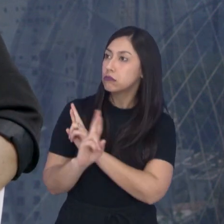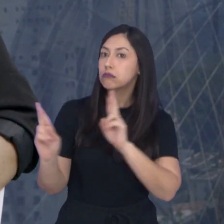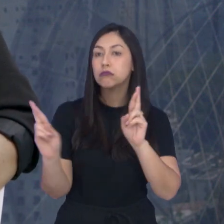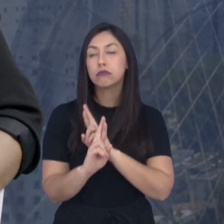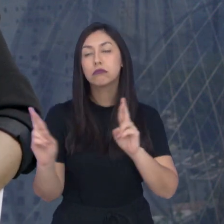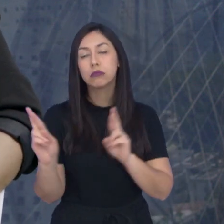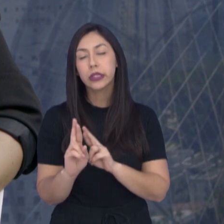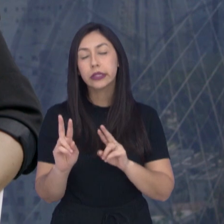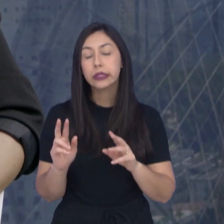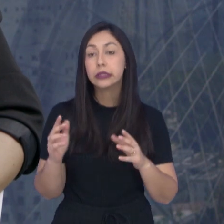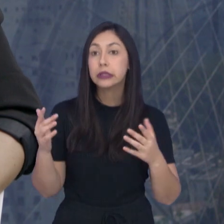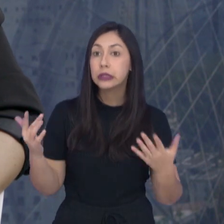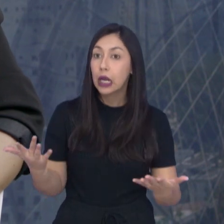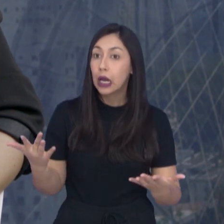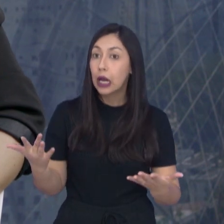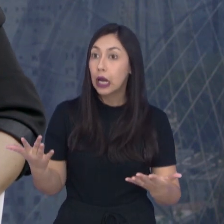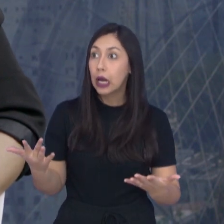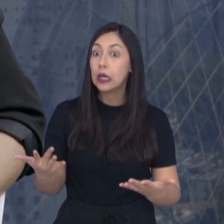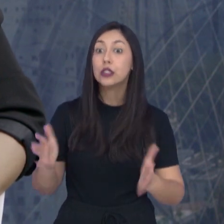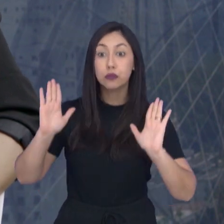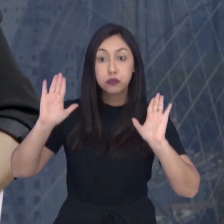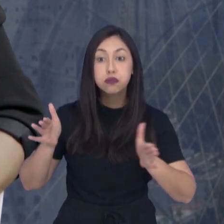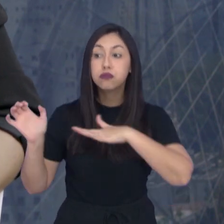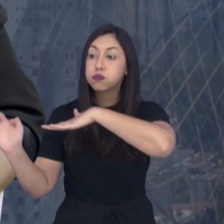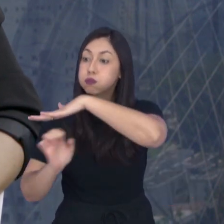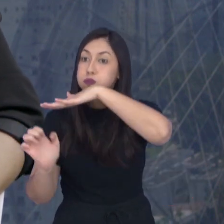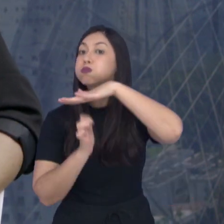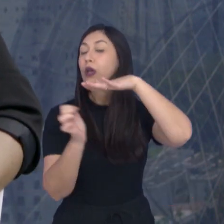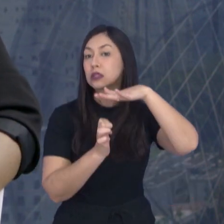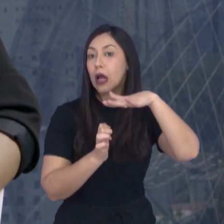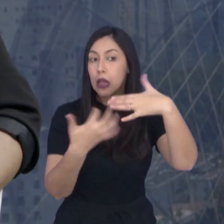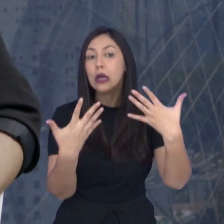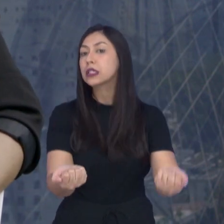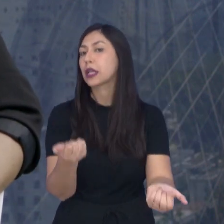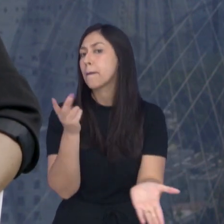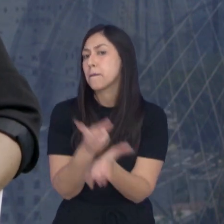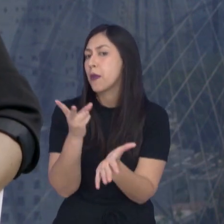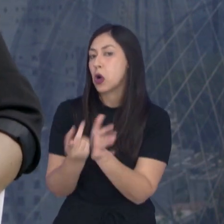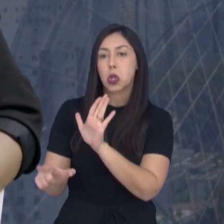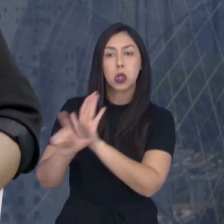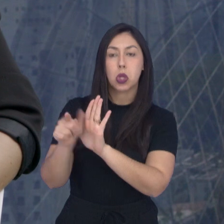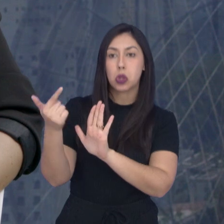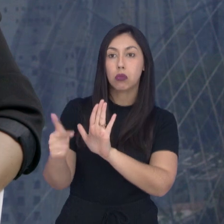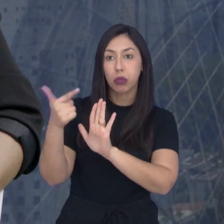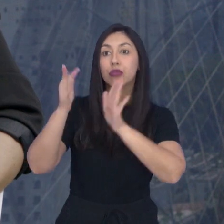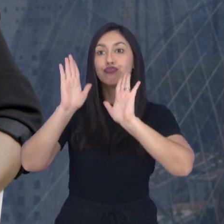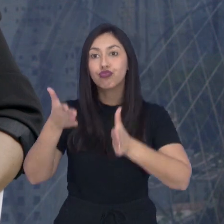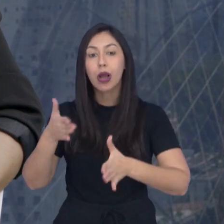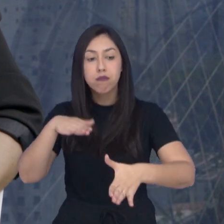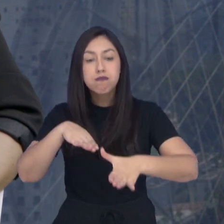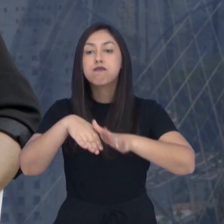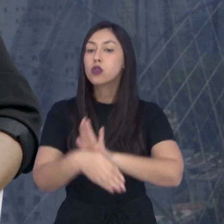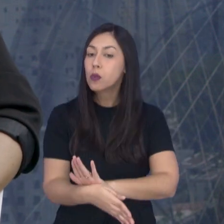Então, assim, e muitas empresas hoje já fazem isso, independentemente de lei, já tem essa cultura. E vai lembrar que isso